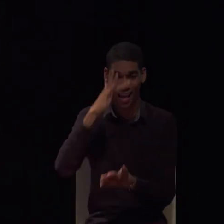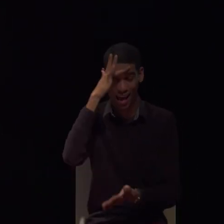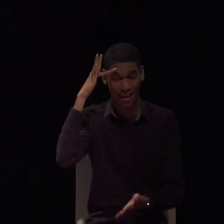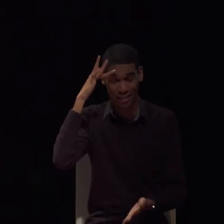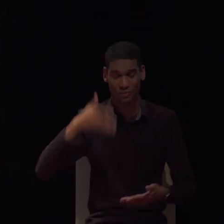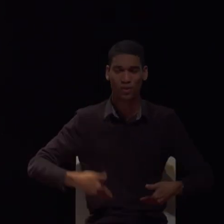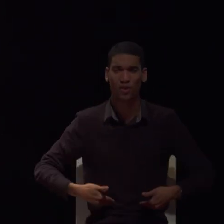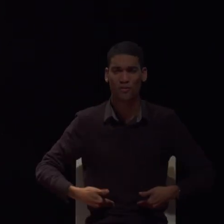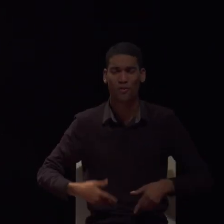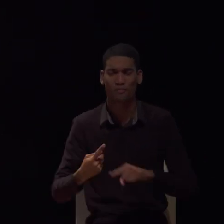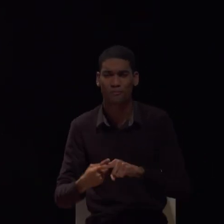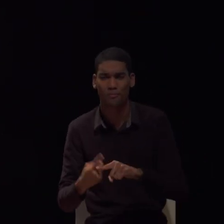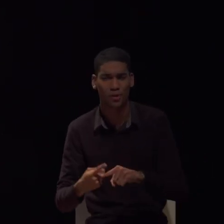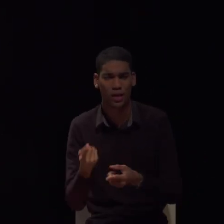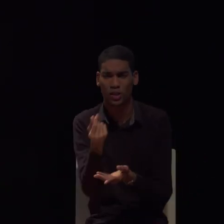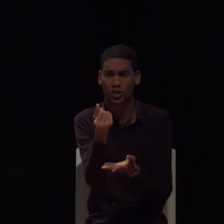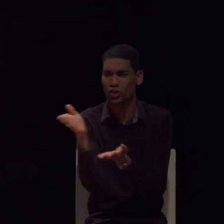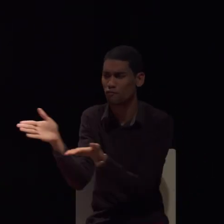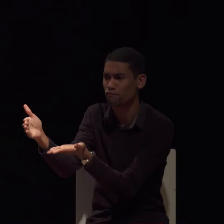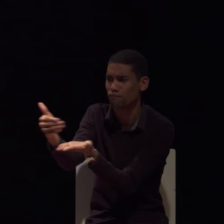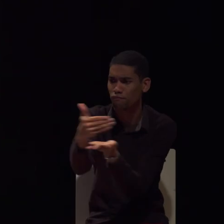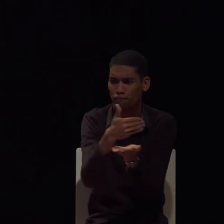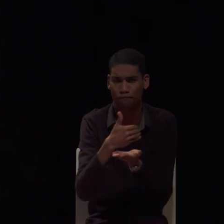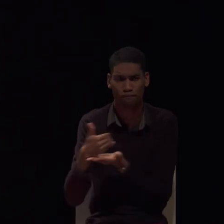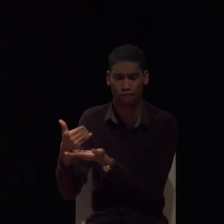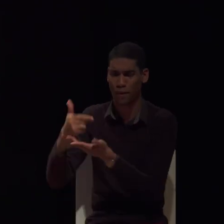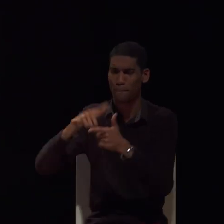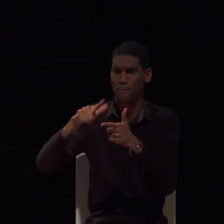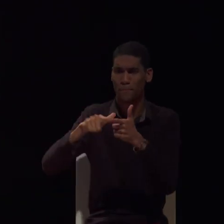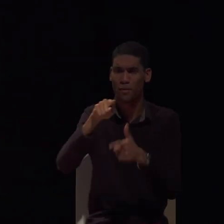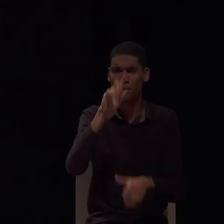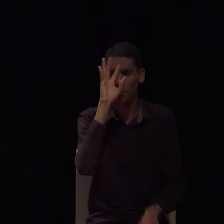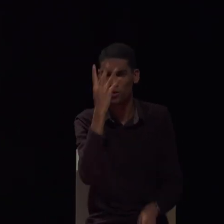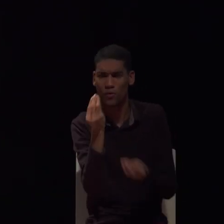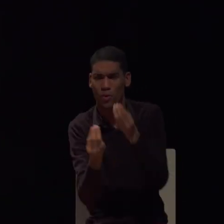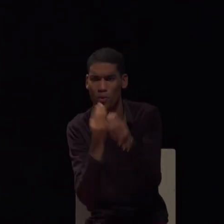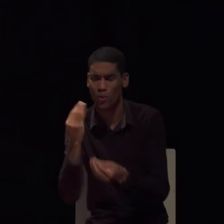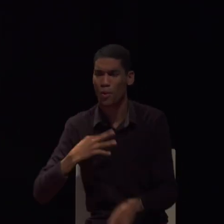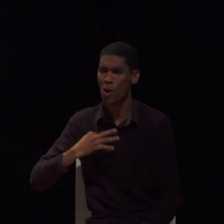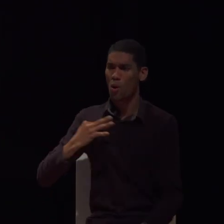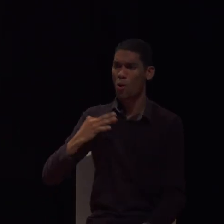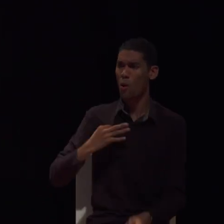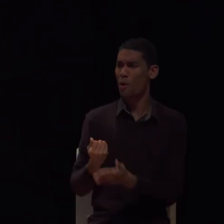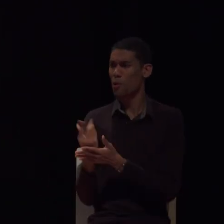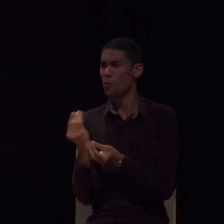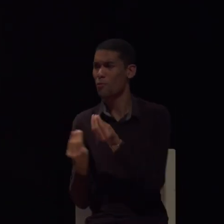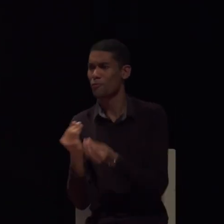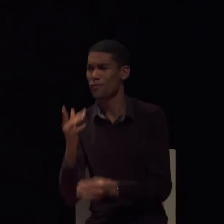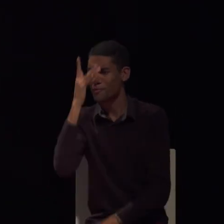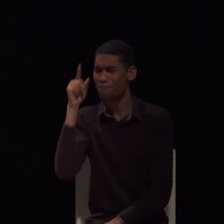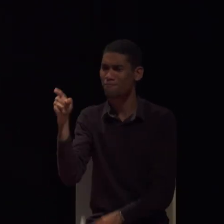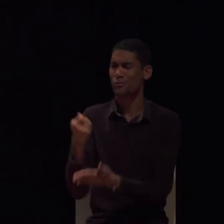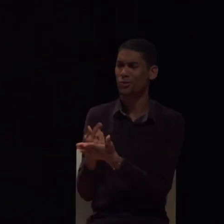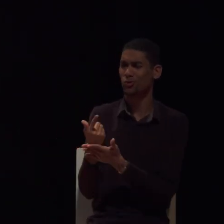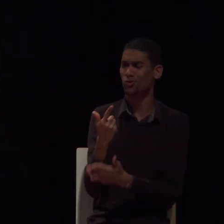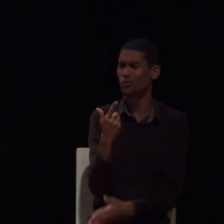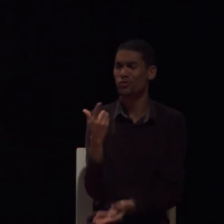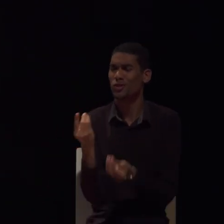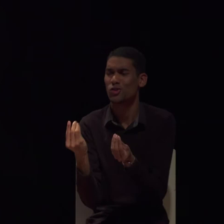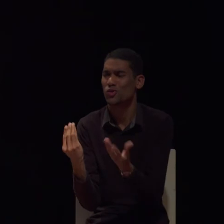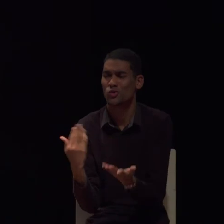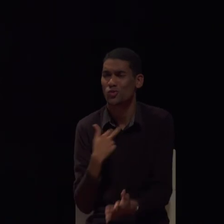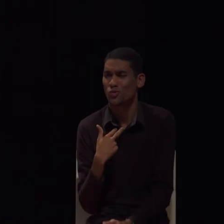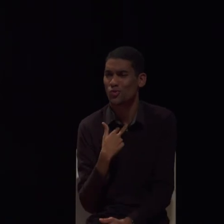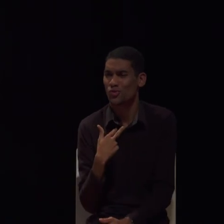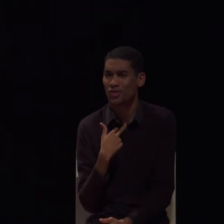fome como é que a gente vai juntar dinheiro para resolver o problema de não sei quem como é que a gente vai comprar a fantasia não tem quem não tem dinheiro para comprar fantasia né